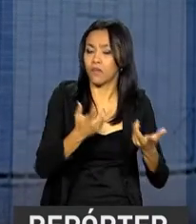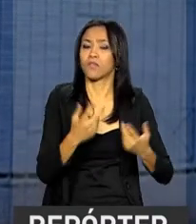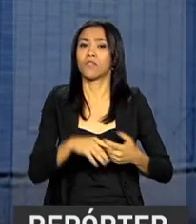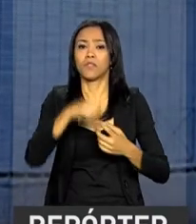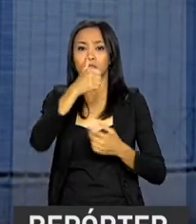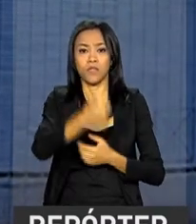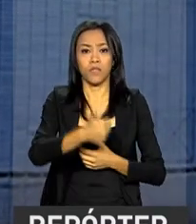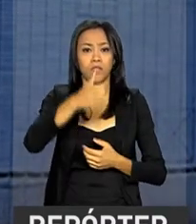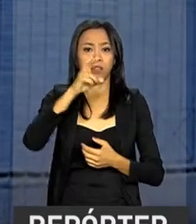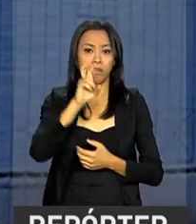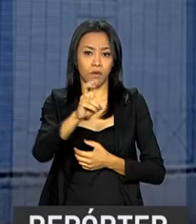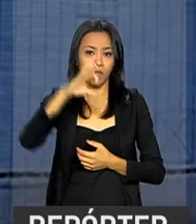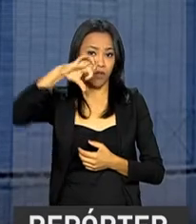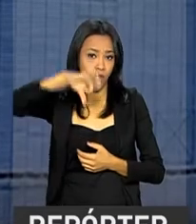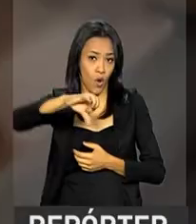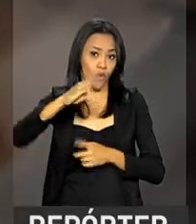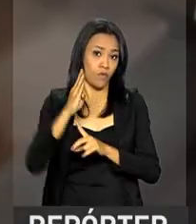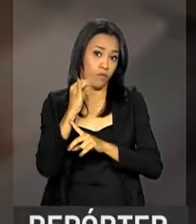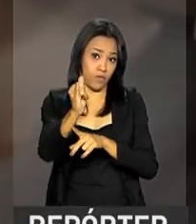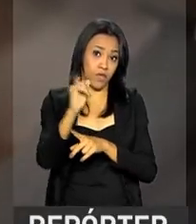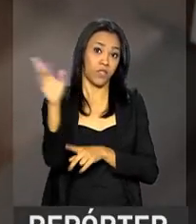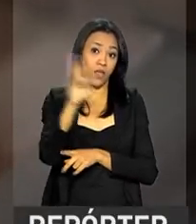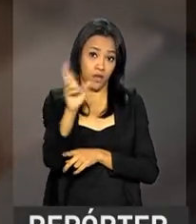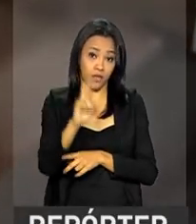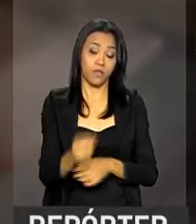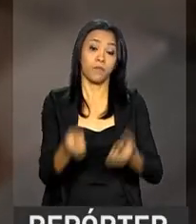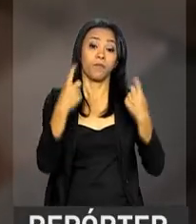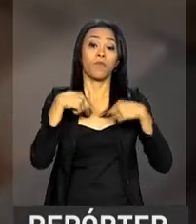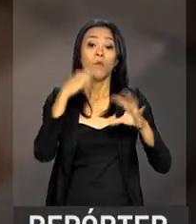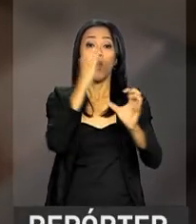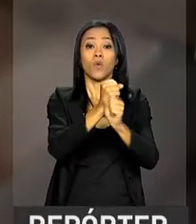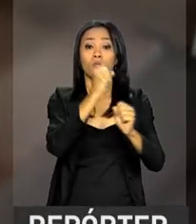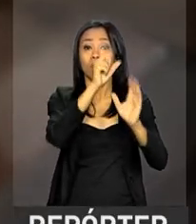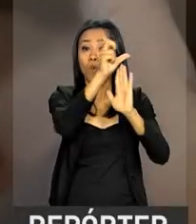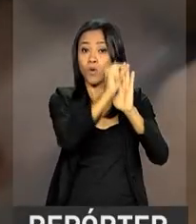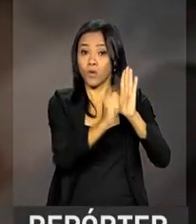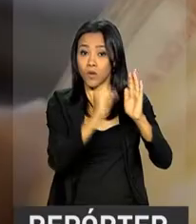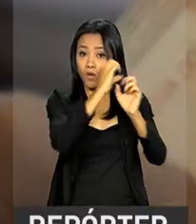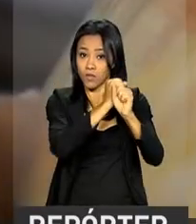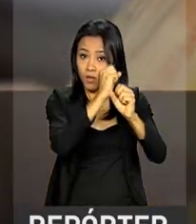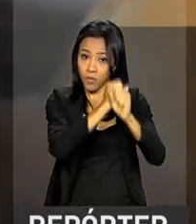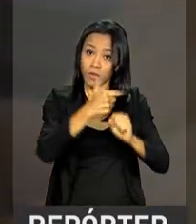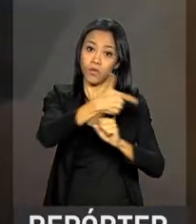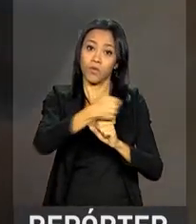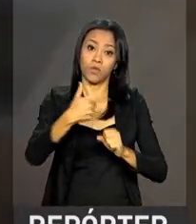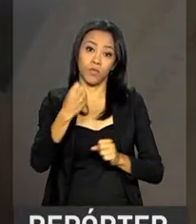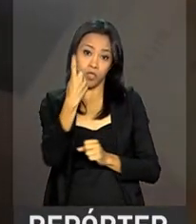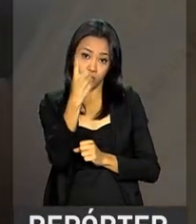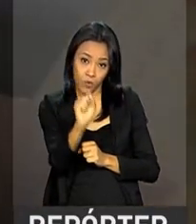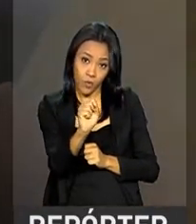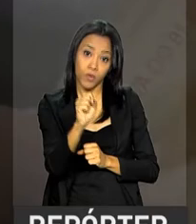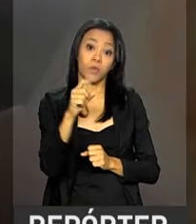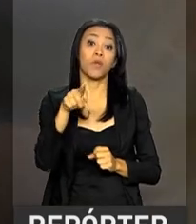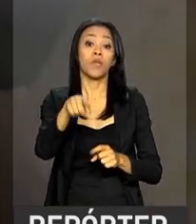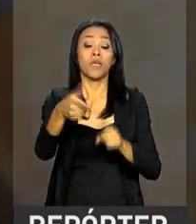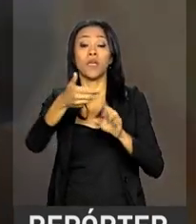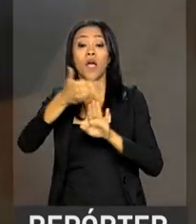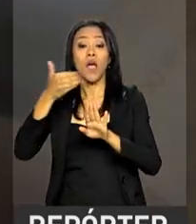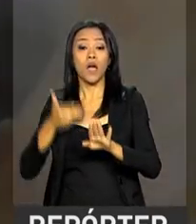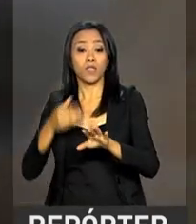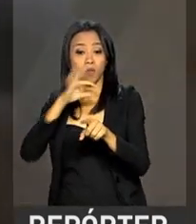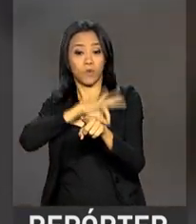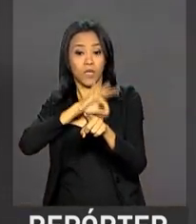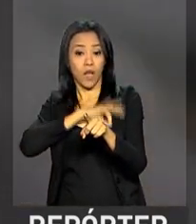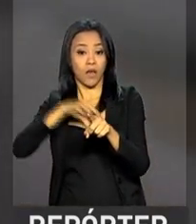159 bilhões de reais. O orçamento de 2018 prevê também o salário mínimo, que antes estava previsto